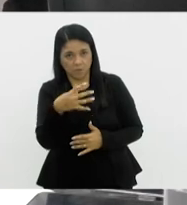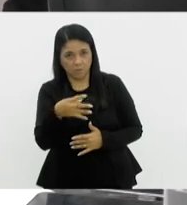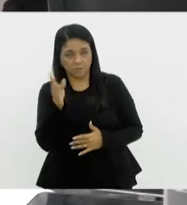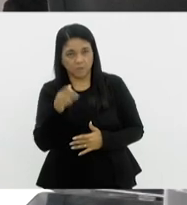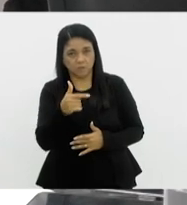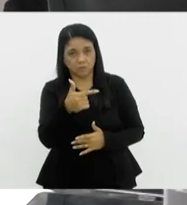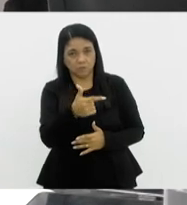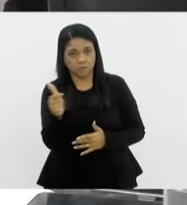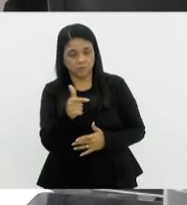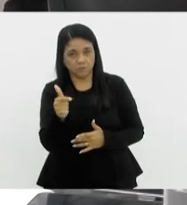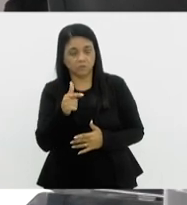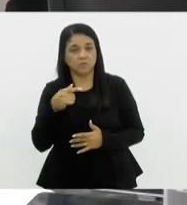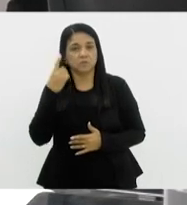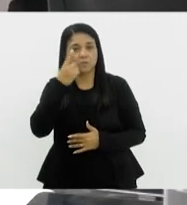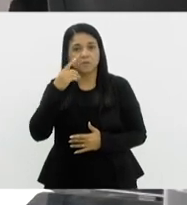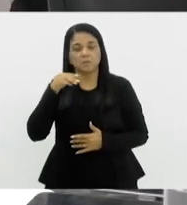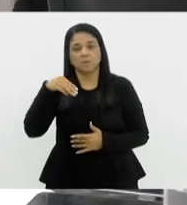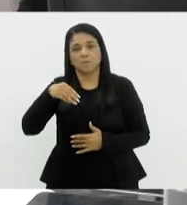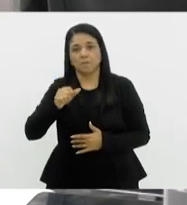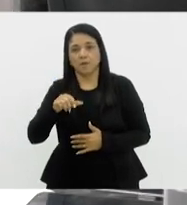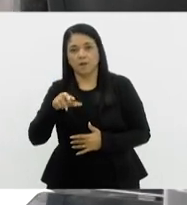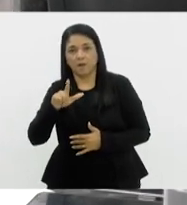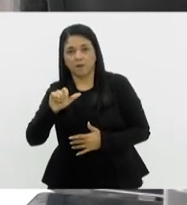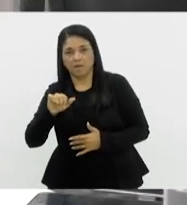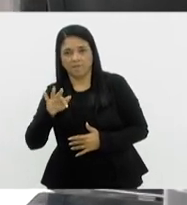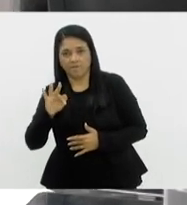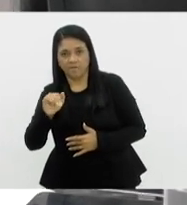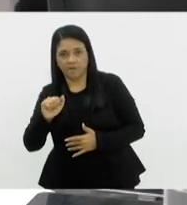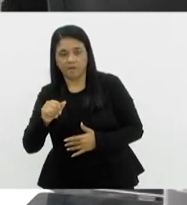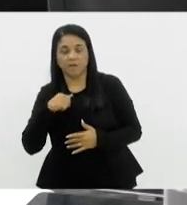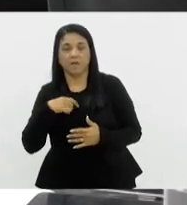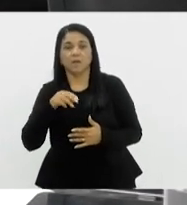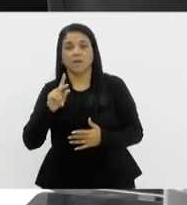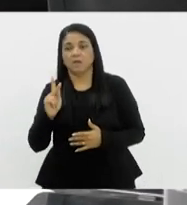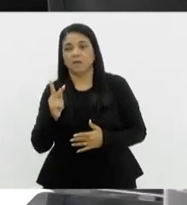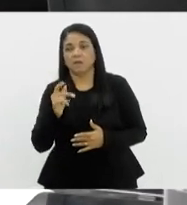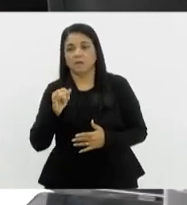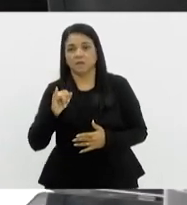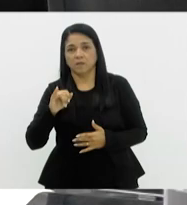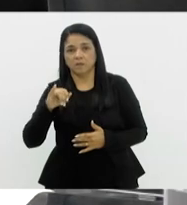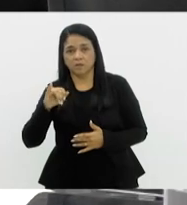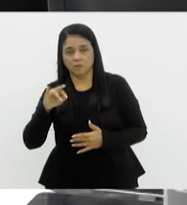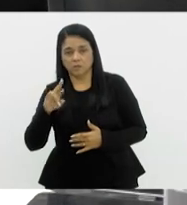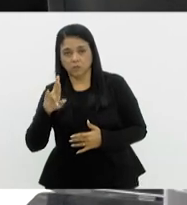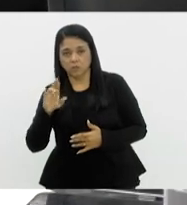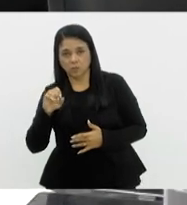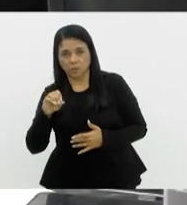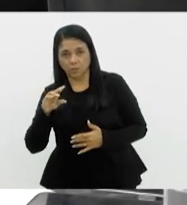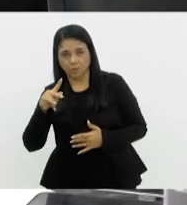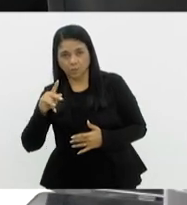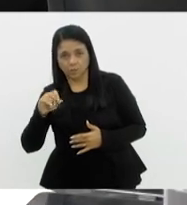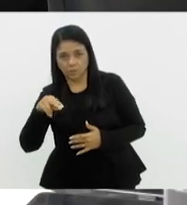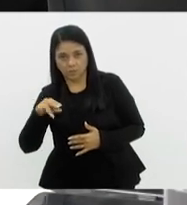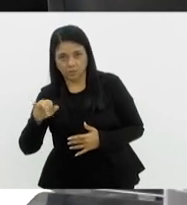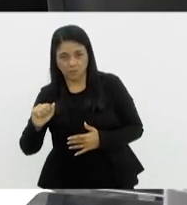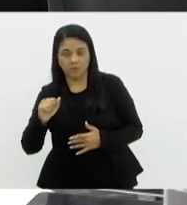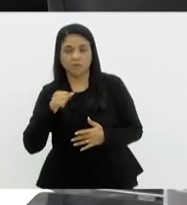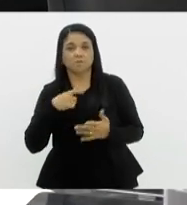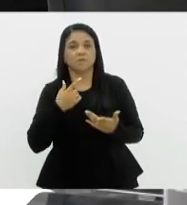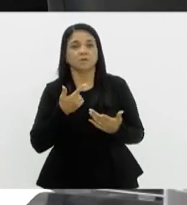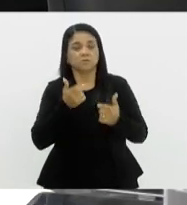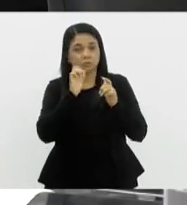deputado Samuel Malafaia, que institui o programa de hidroponia popular, PHP, no estado do Rio de Janeiro e dá outras